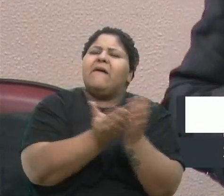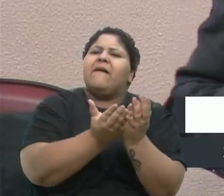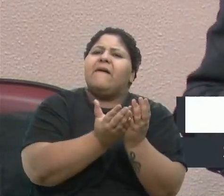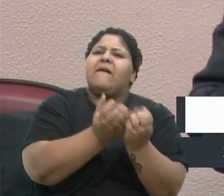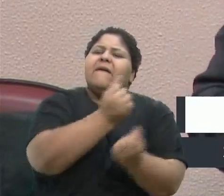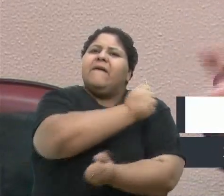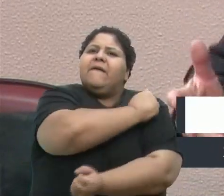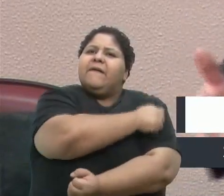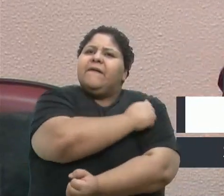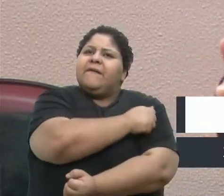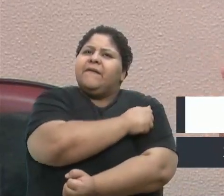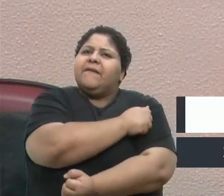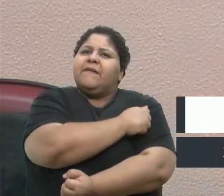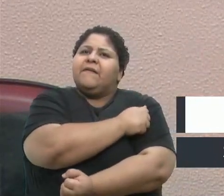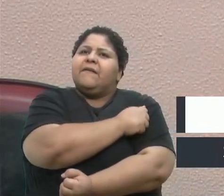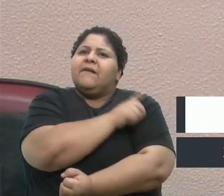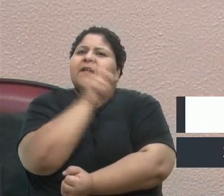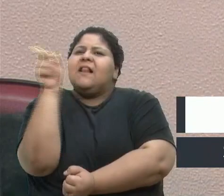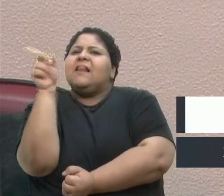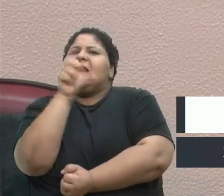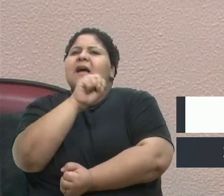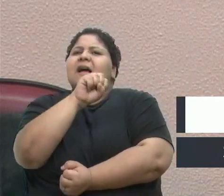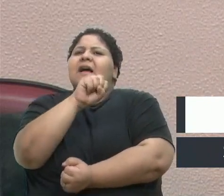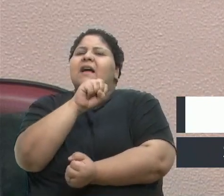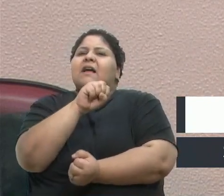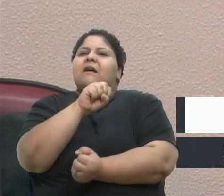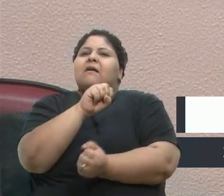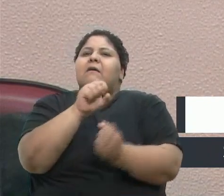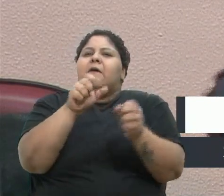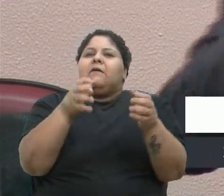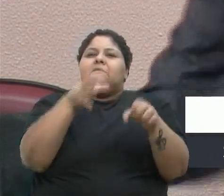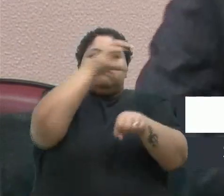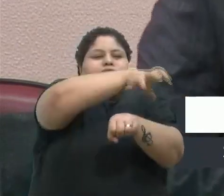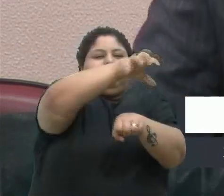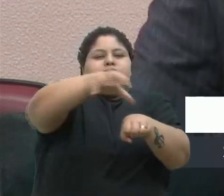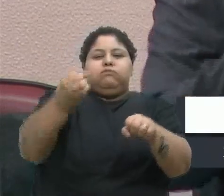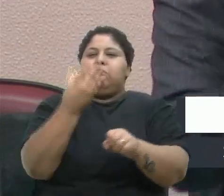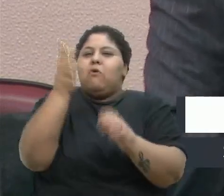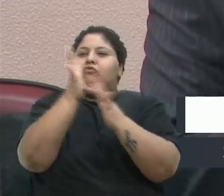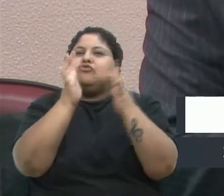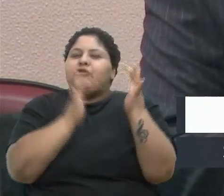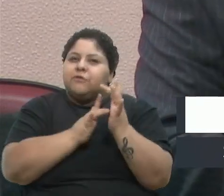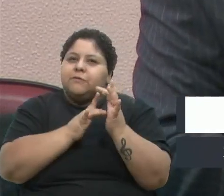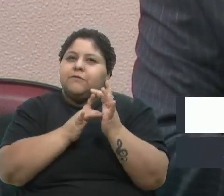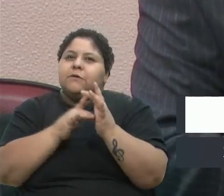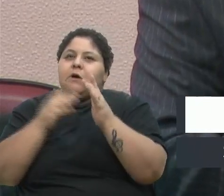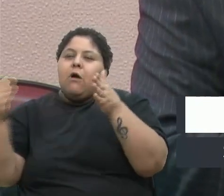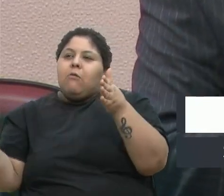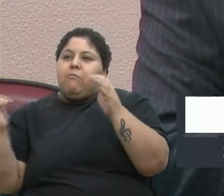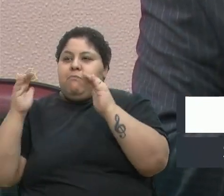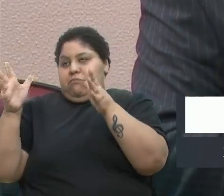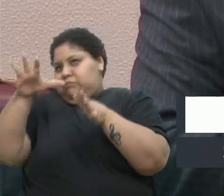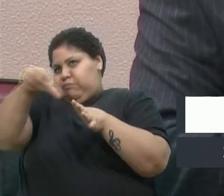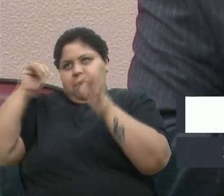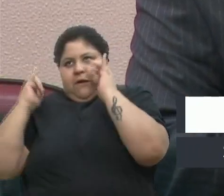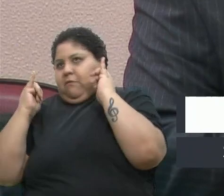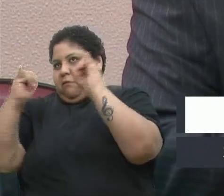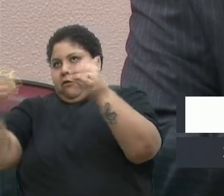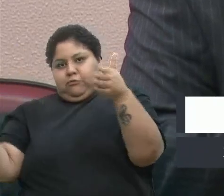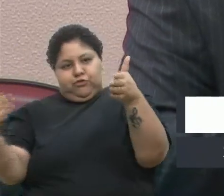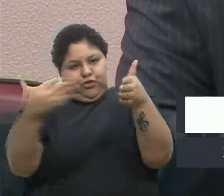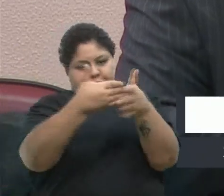de São José dos Ausentes? Pega um ônibus, vai a Vacaria, numa